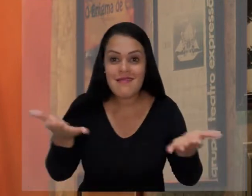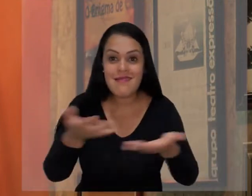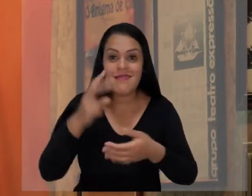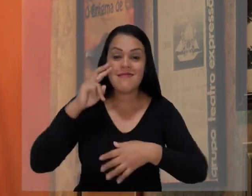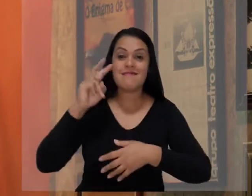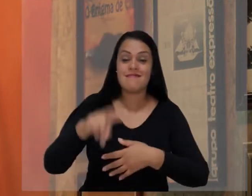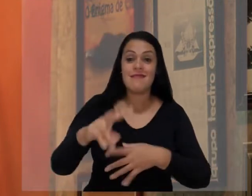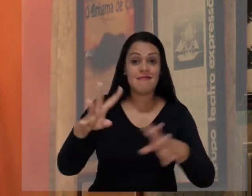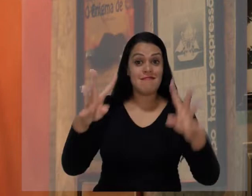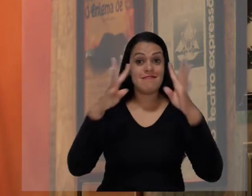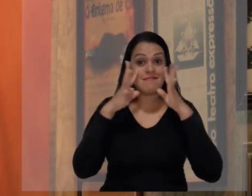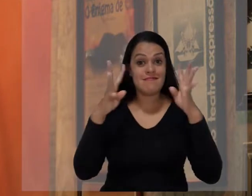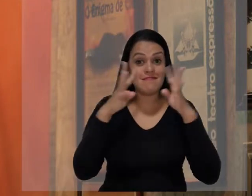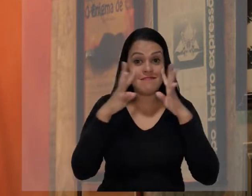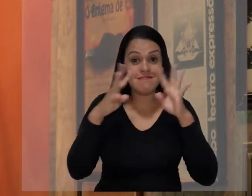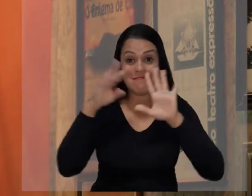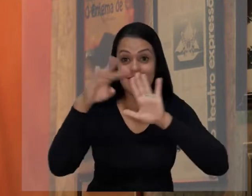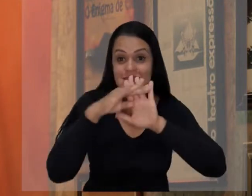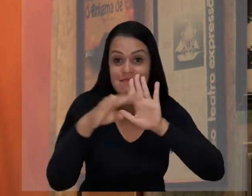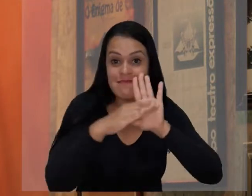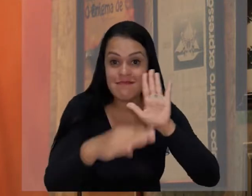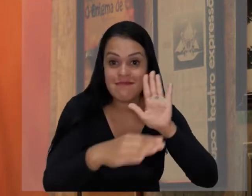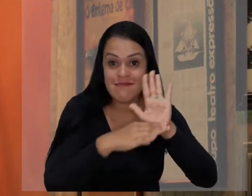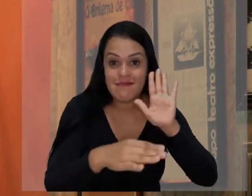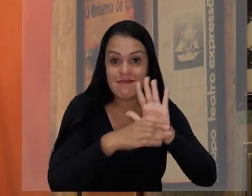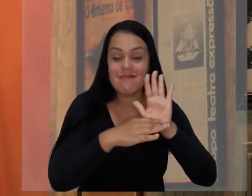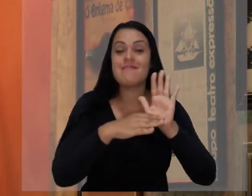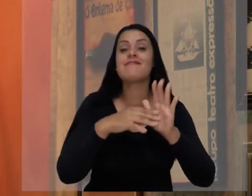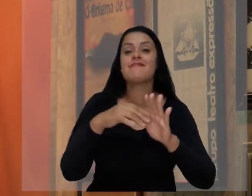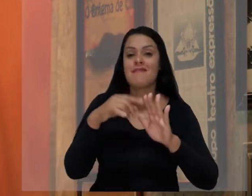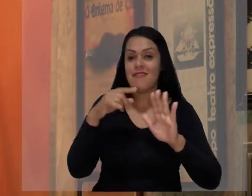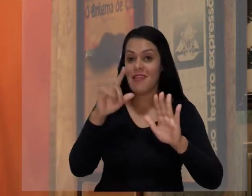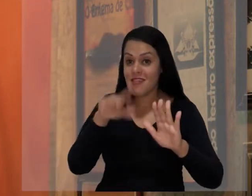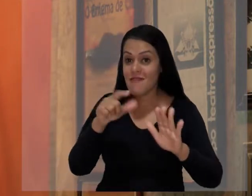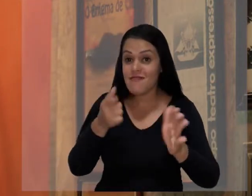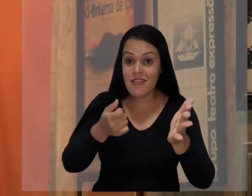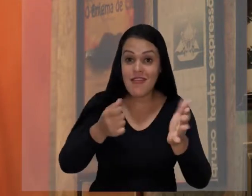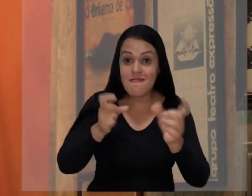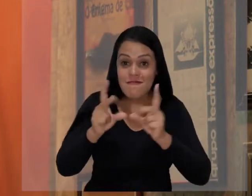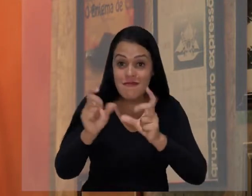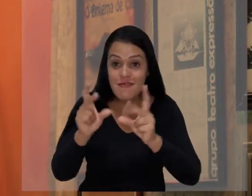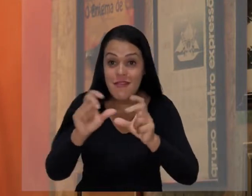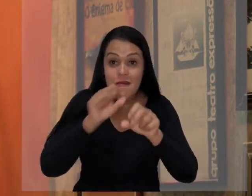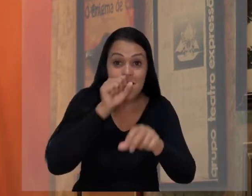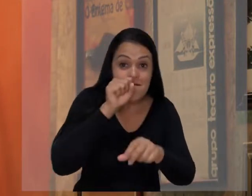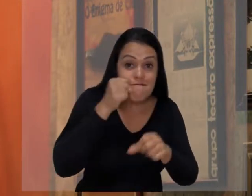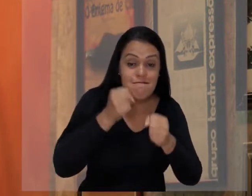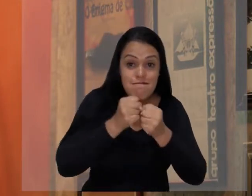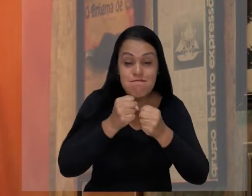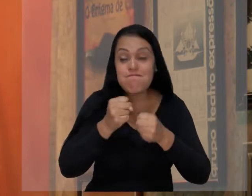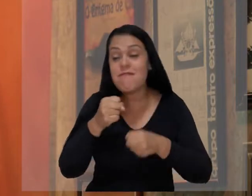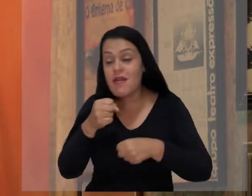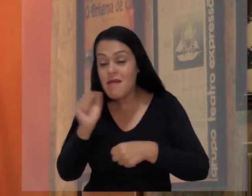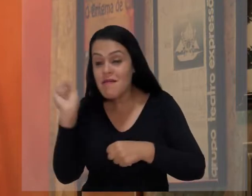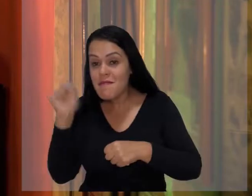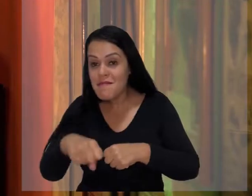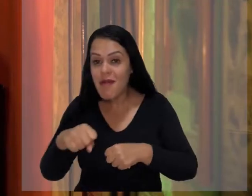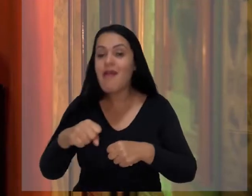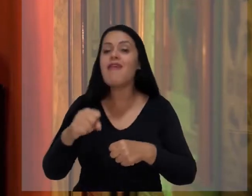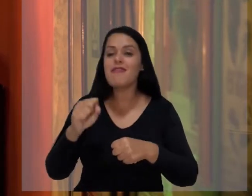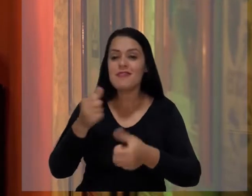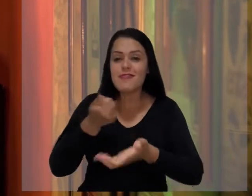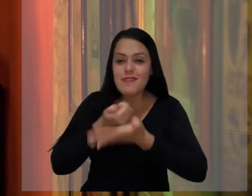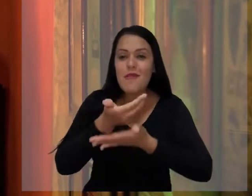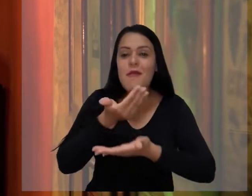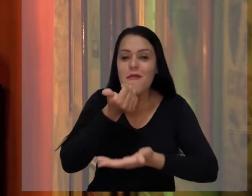pegam bem atenção nessa receita, que daí cai um dinheirinho, pode vender o pão e defender a barriga.